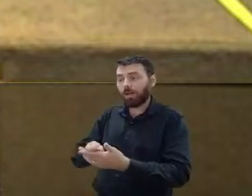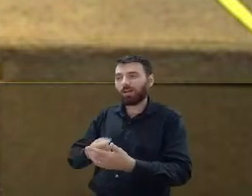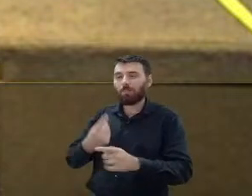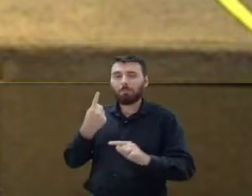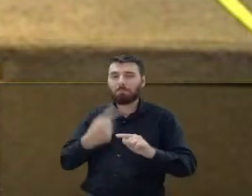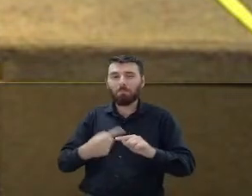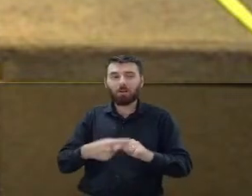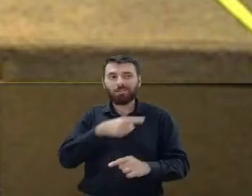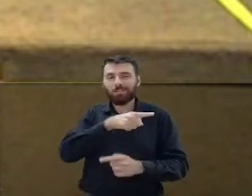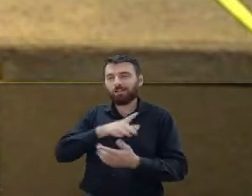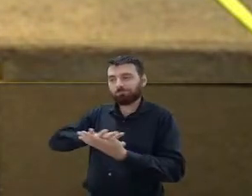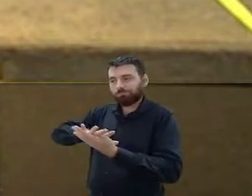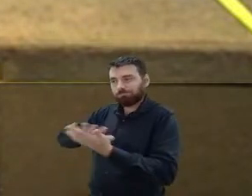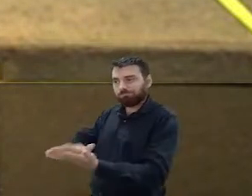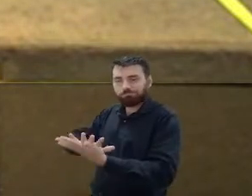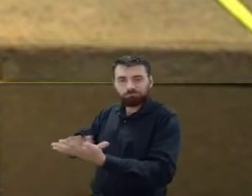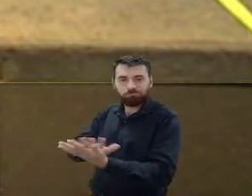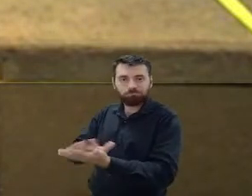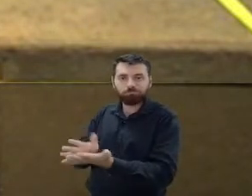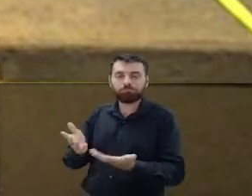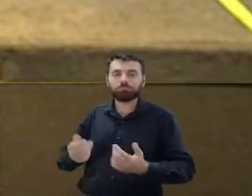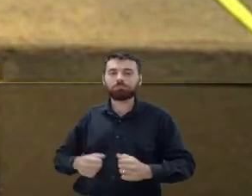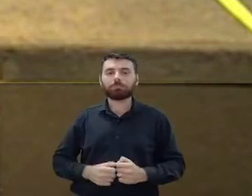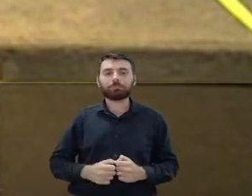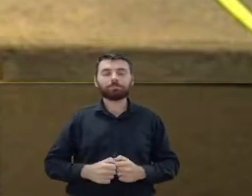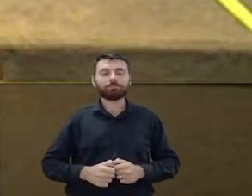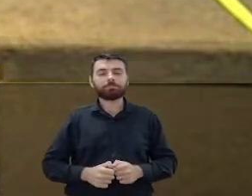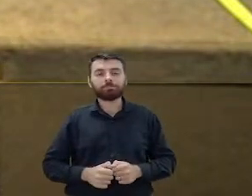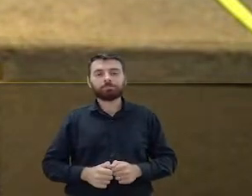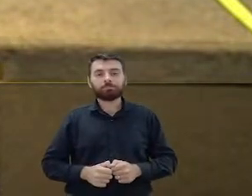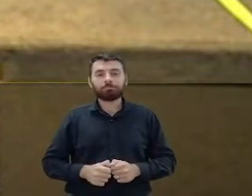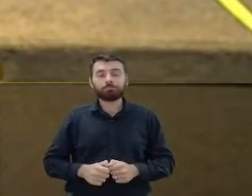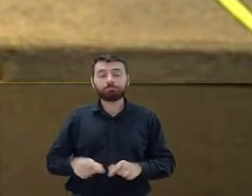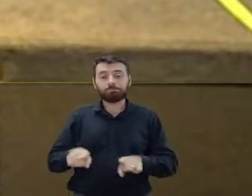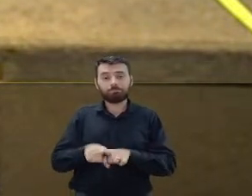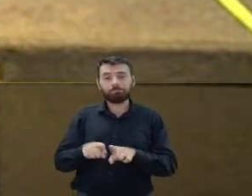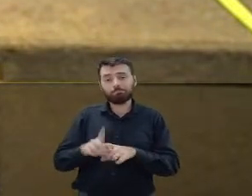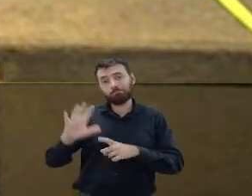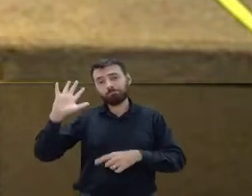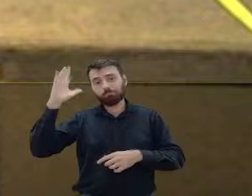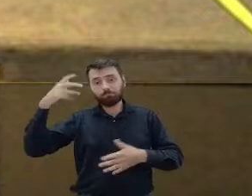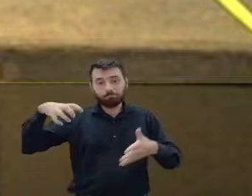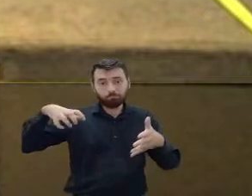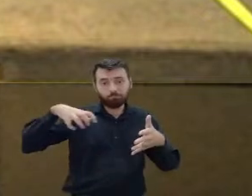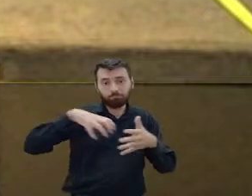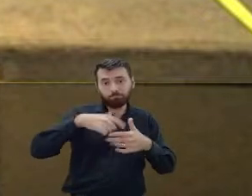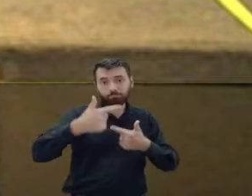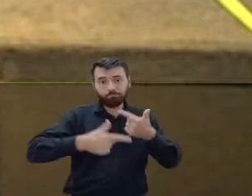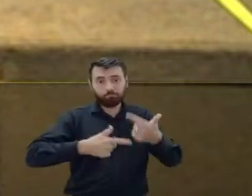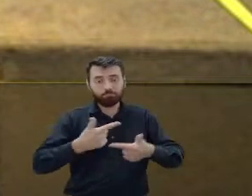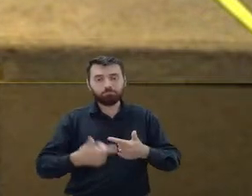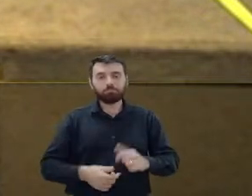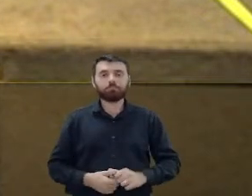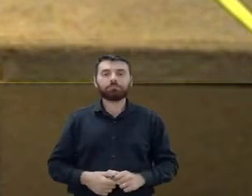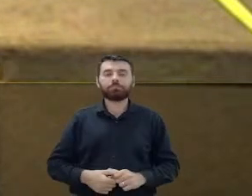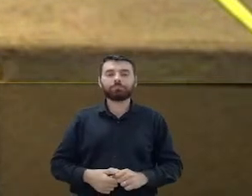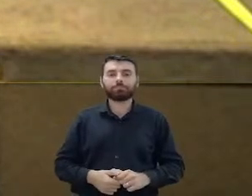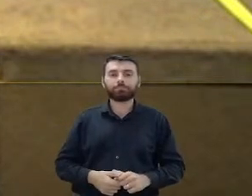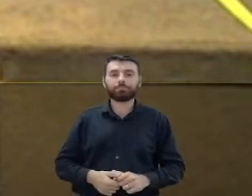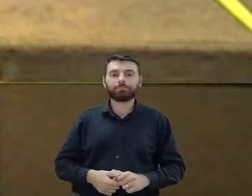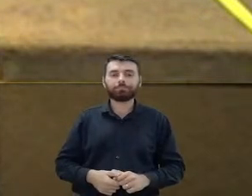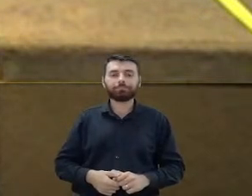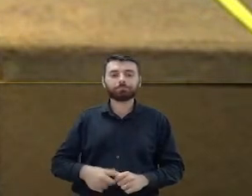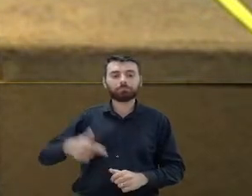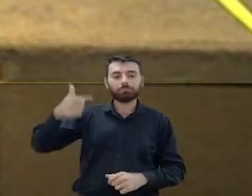à relação de emprego e diante do acidente, e a condenação, pagamento depois da multa